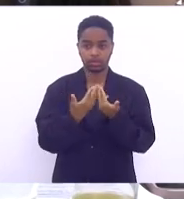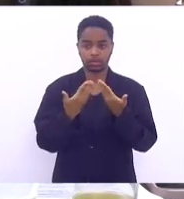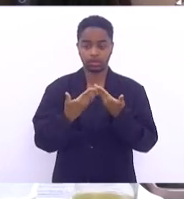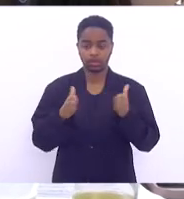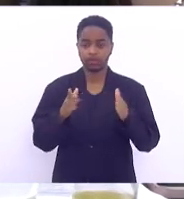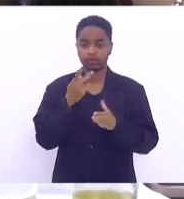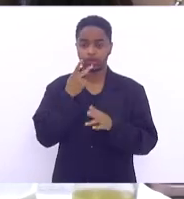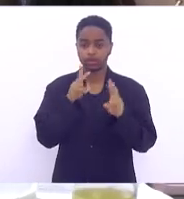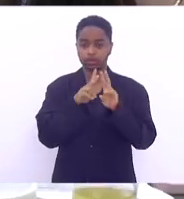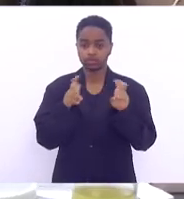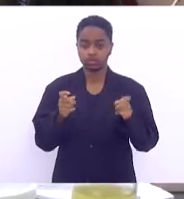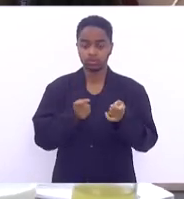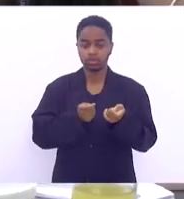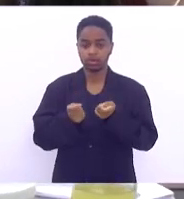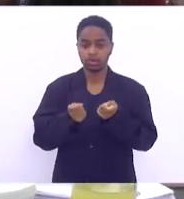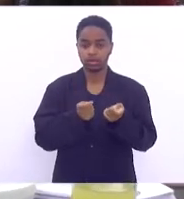mediadores